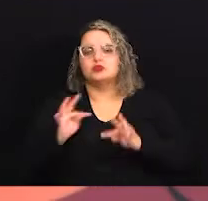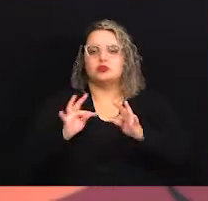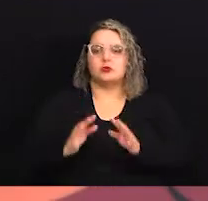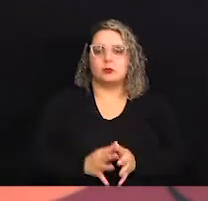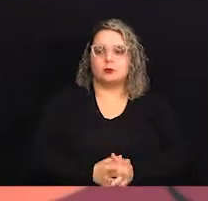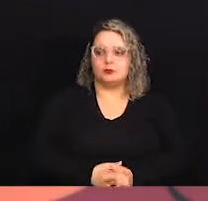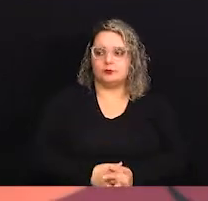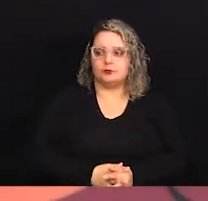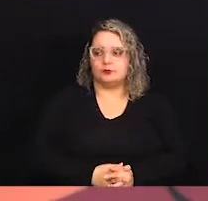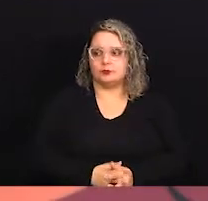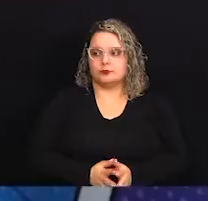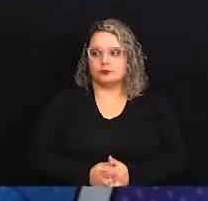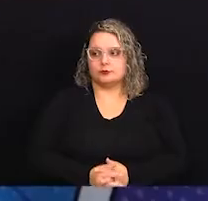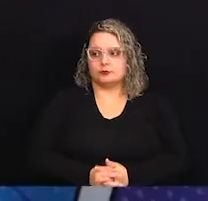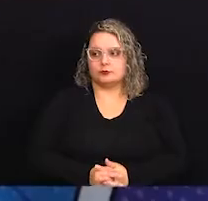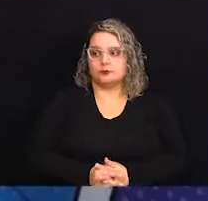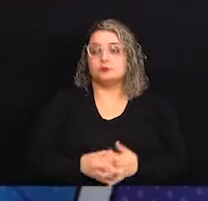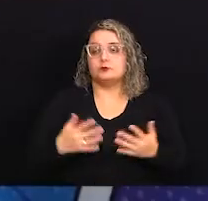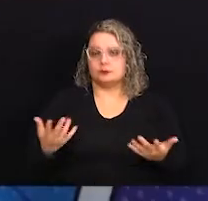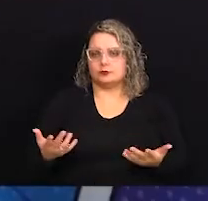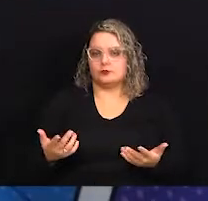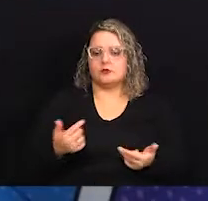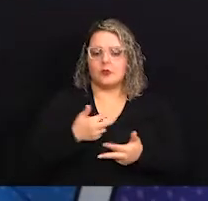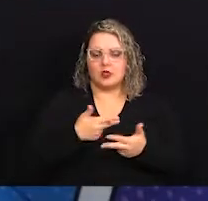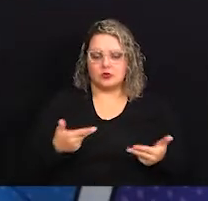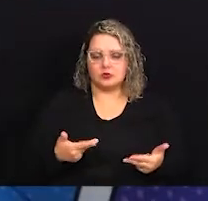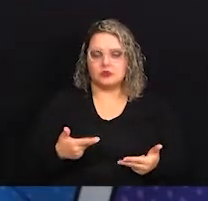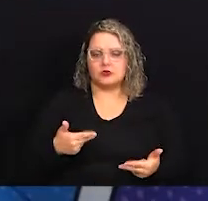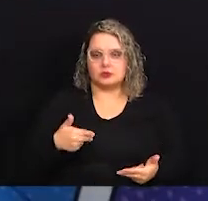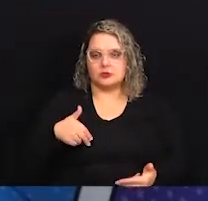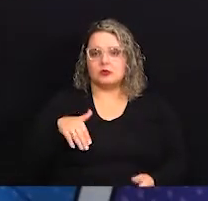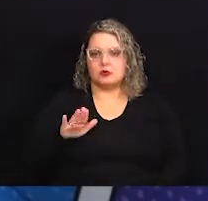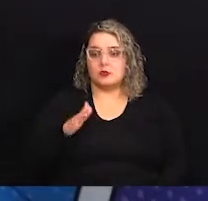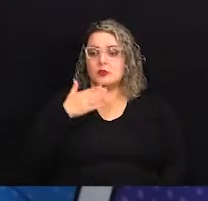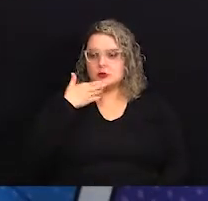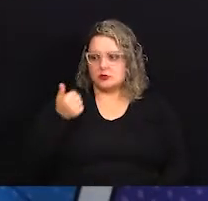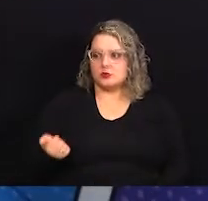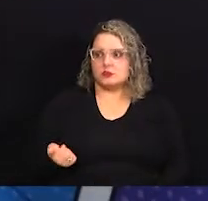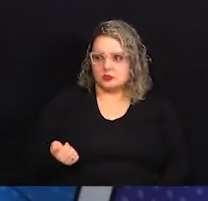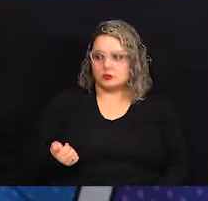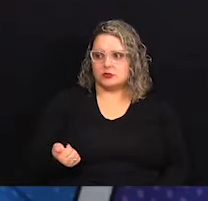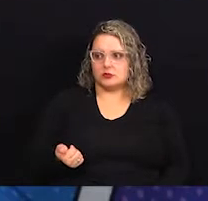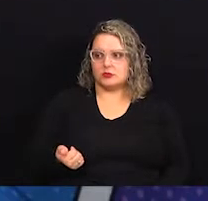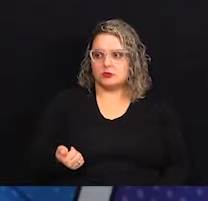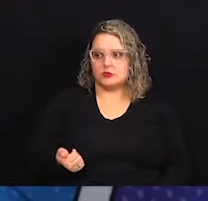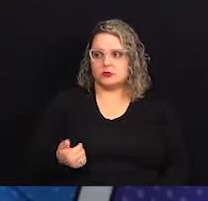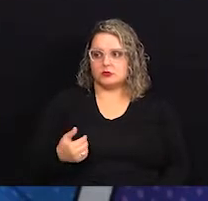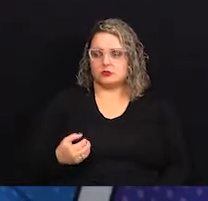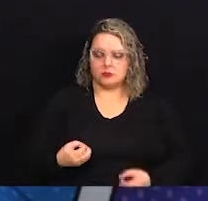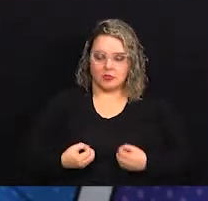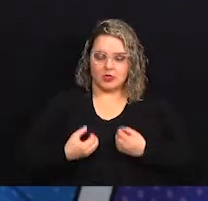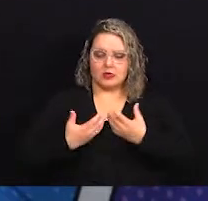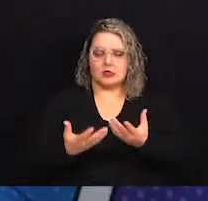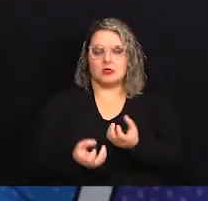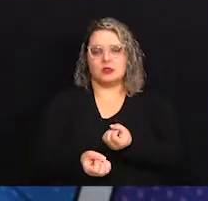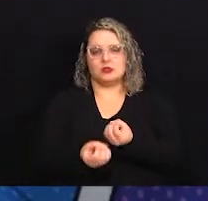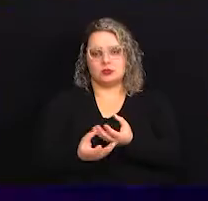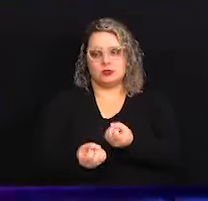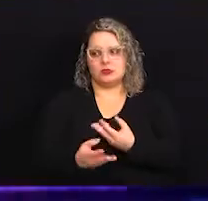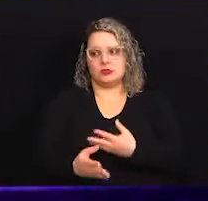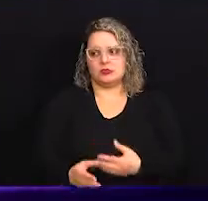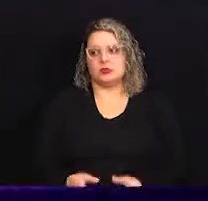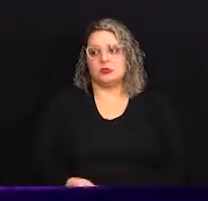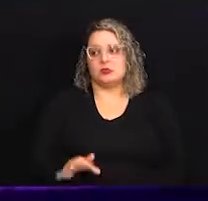de técnica. Então, uma das coisas que eu achei que mais melhorou foi a minha entrega de